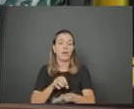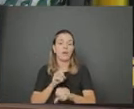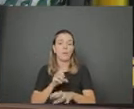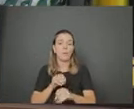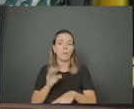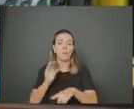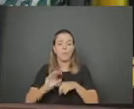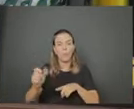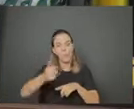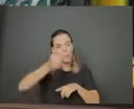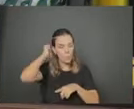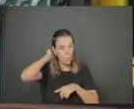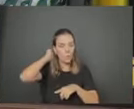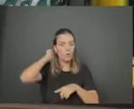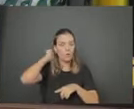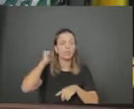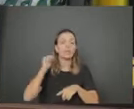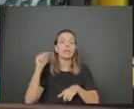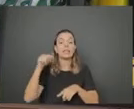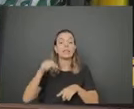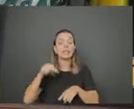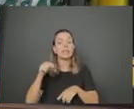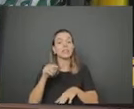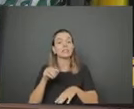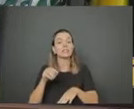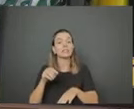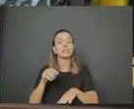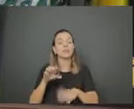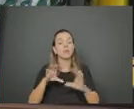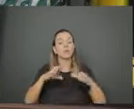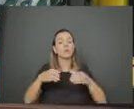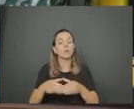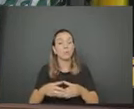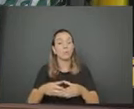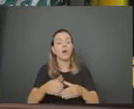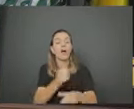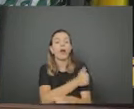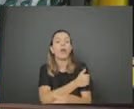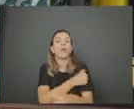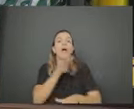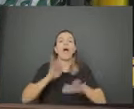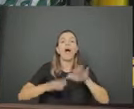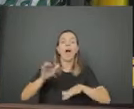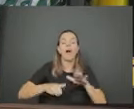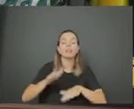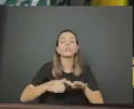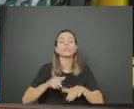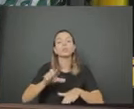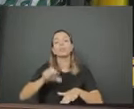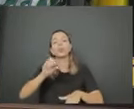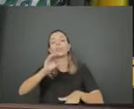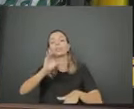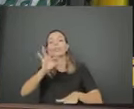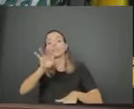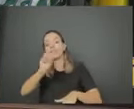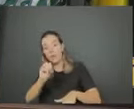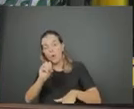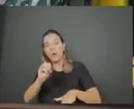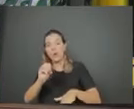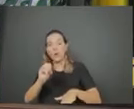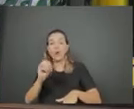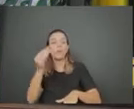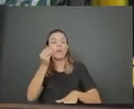os vestibulares, e muitos escolhem o curso de formação de oficiais via vestibular da Federal do Paraná. Então, quero